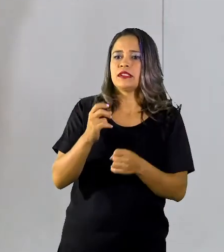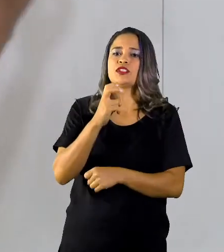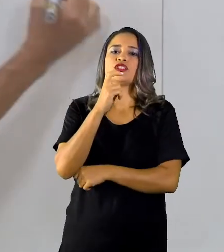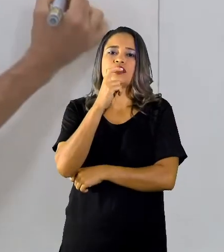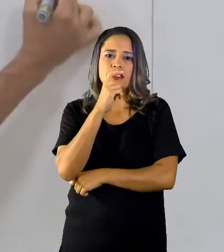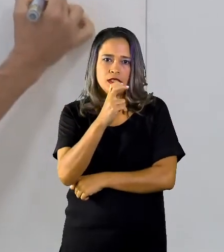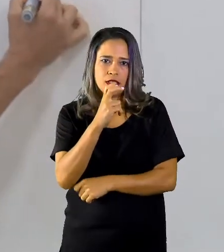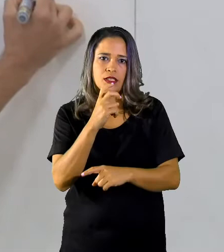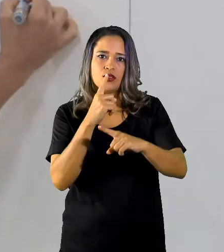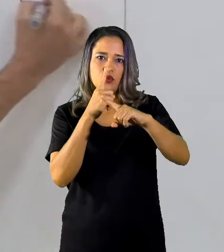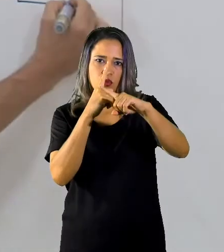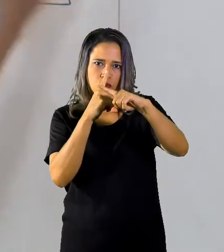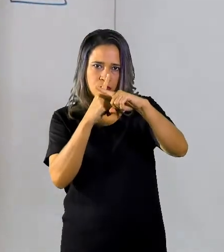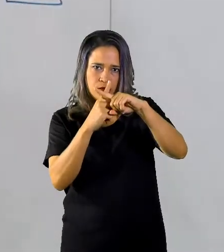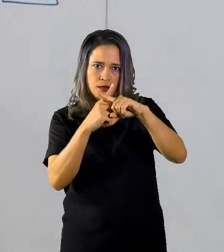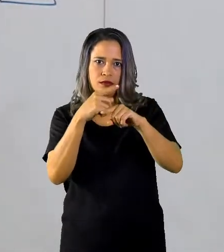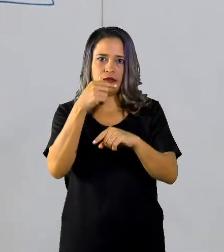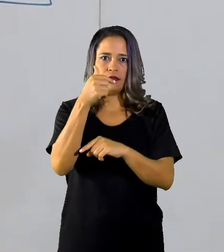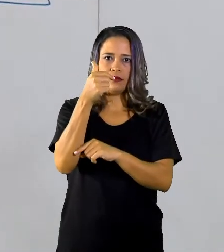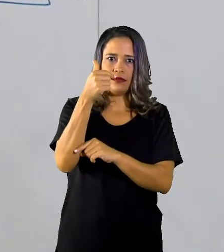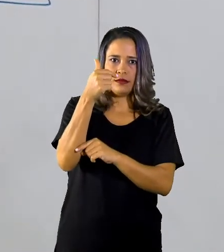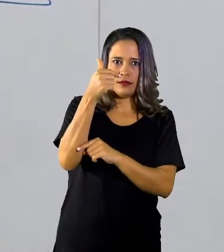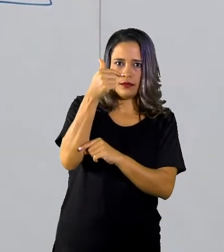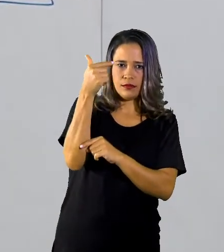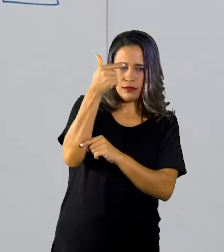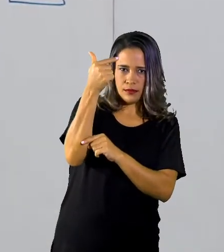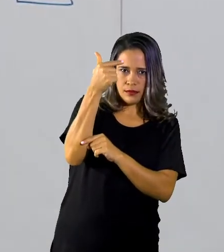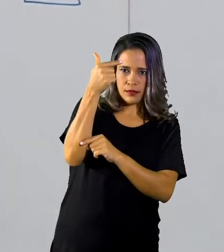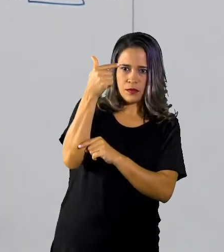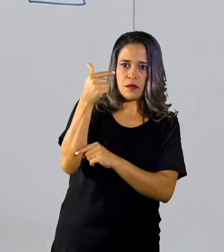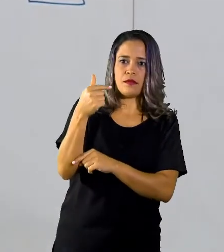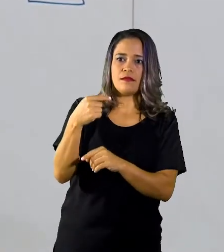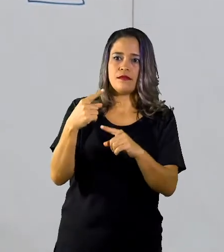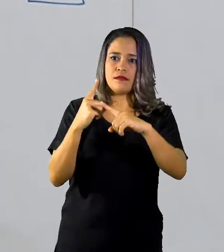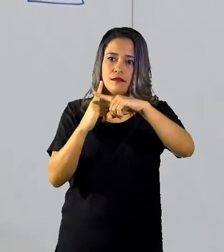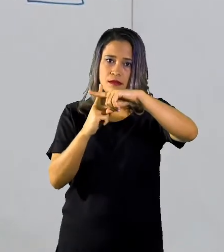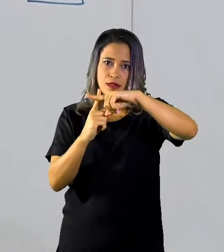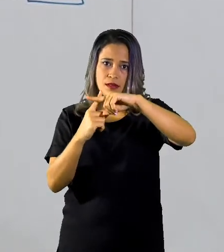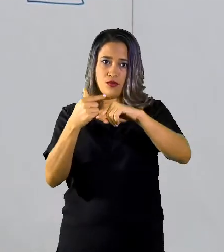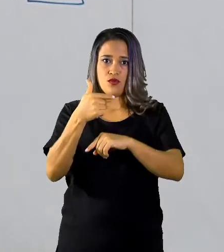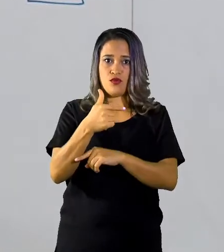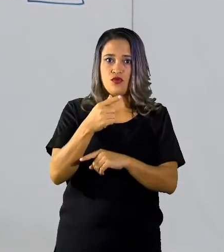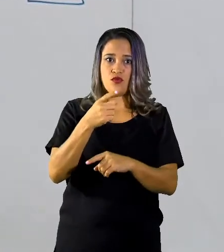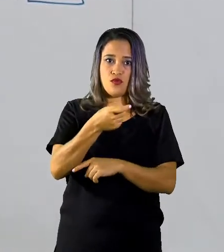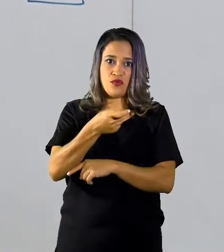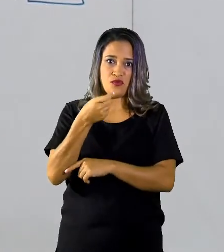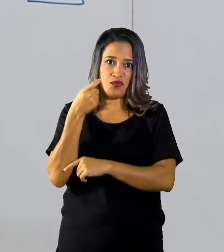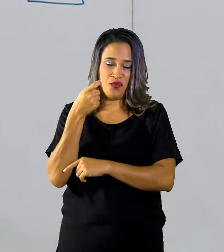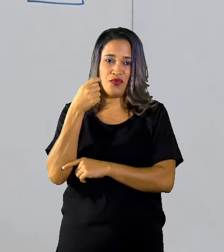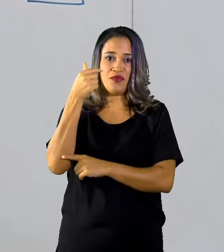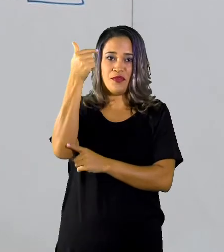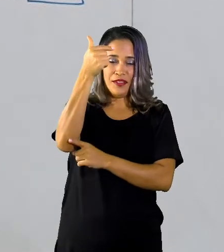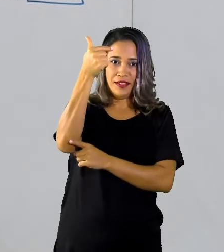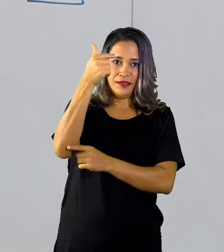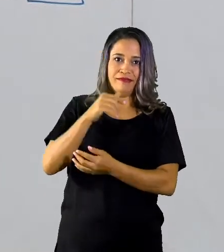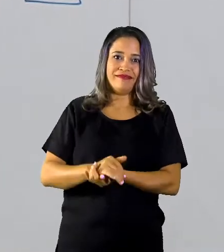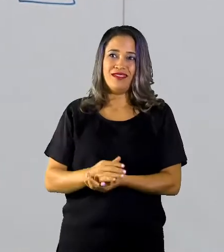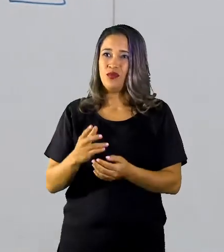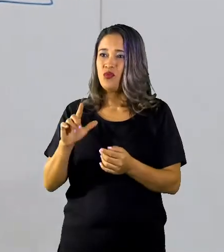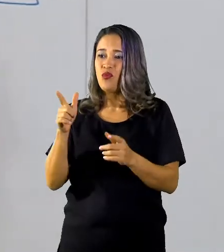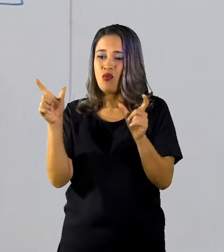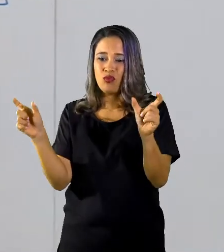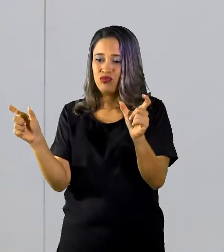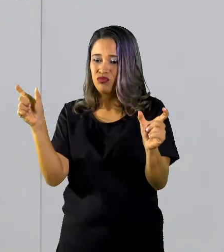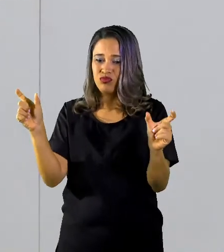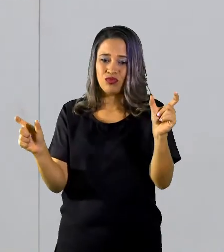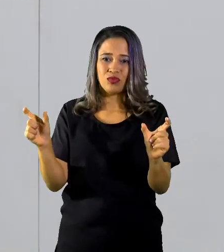ao quadrado mais 2x ao quadrado. Os demais não são semelhantes porque eles não têm a mesma parte literal.